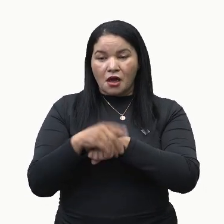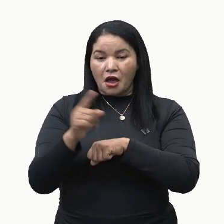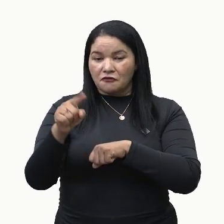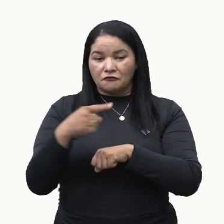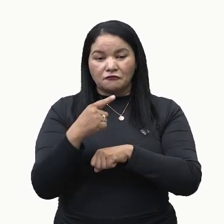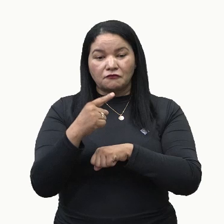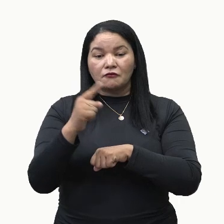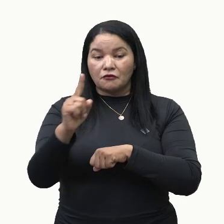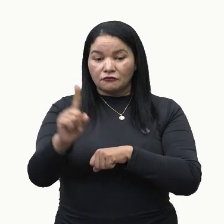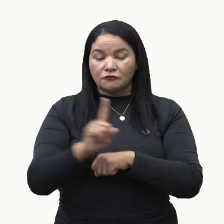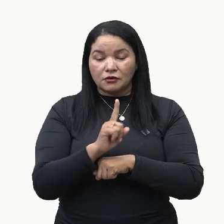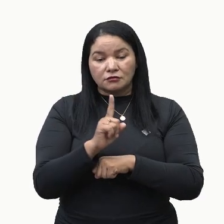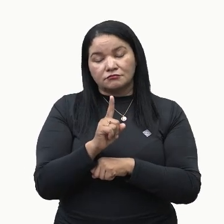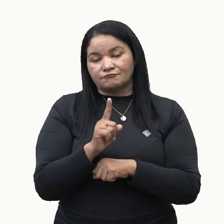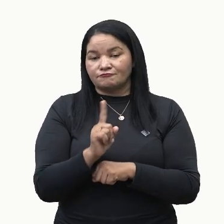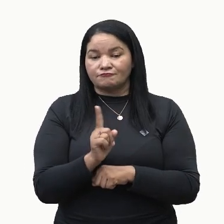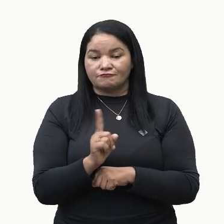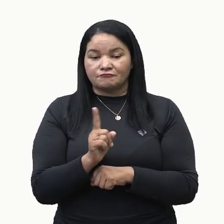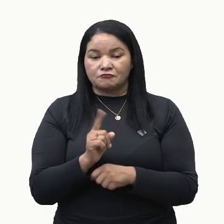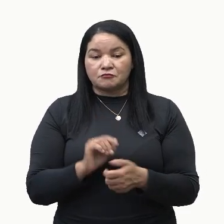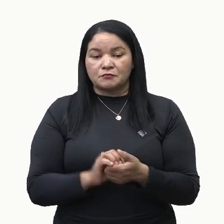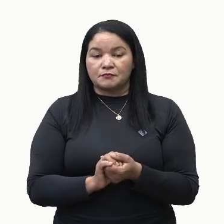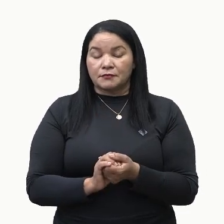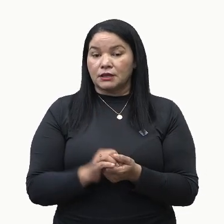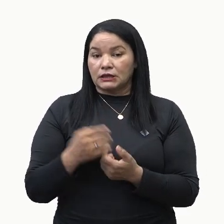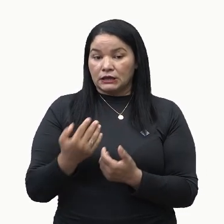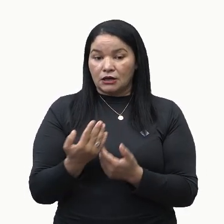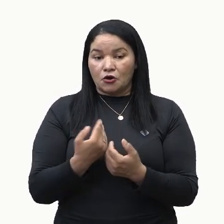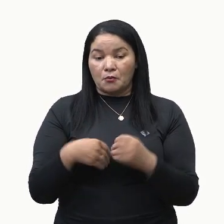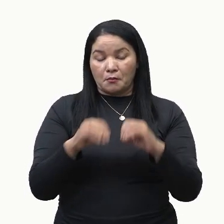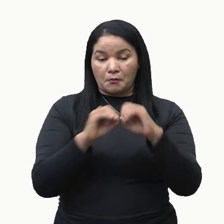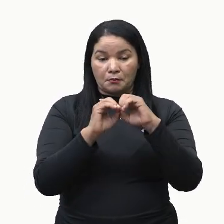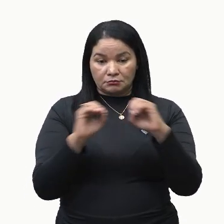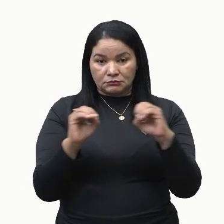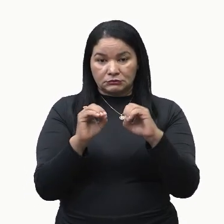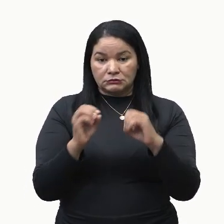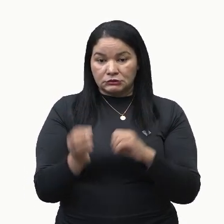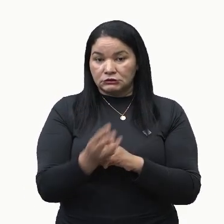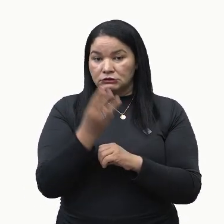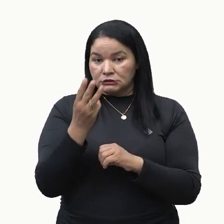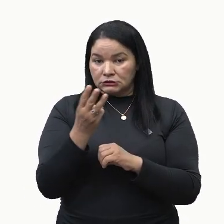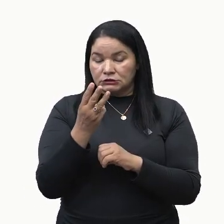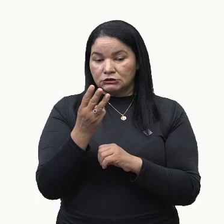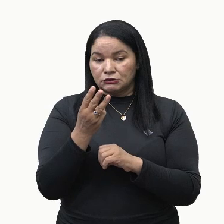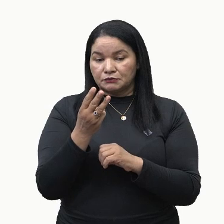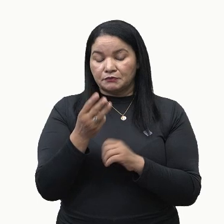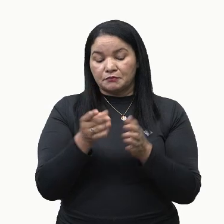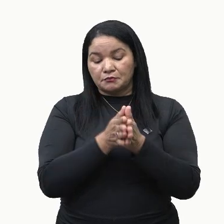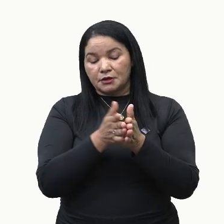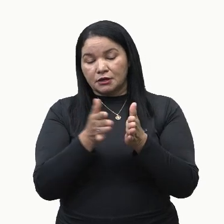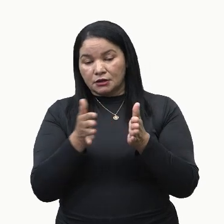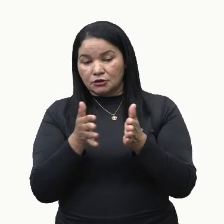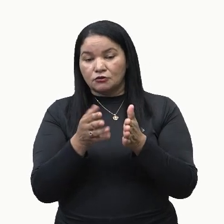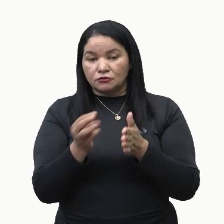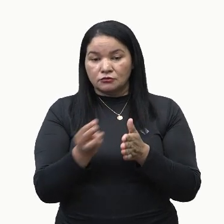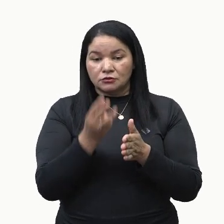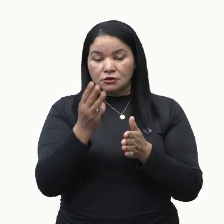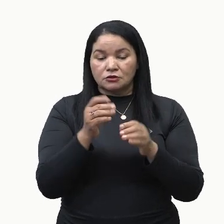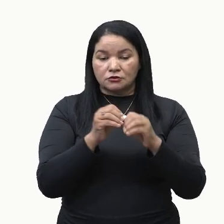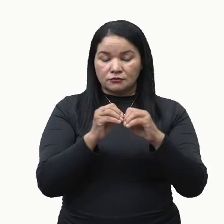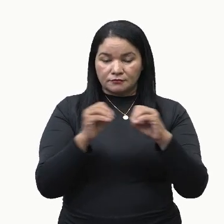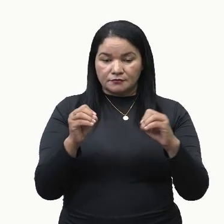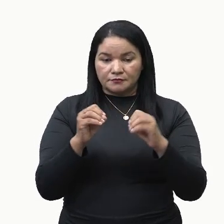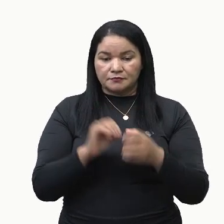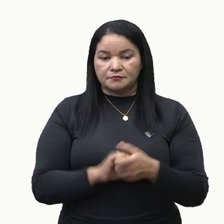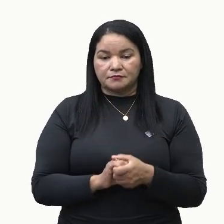com 3 orações. Notem que quando eu digo assim, ó, Mário me ligou para dizer